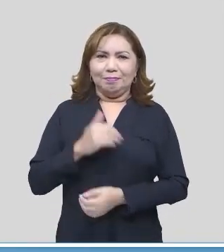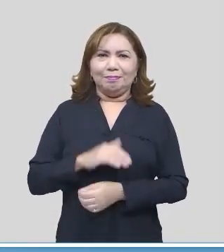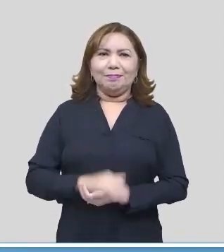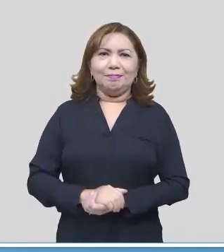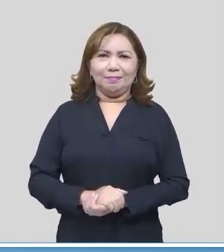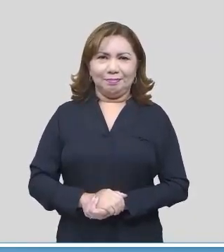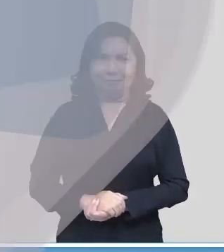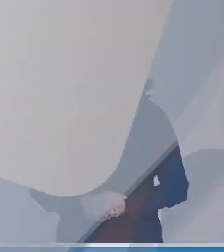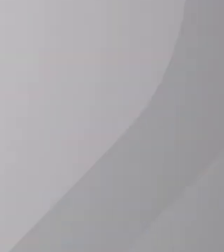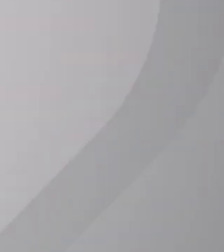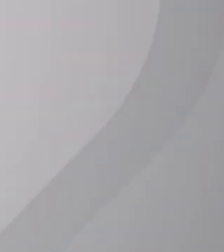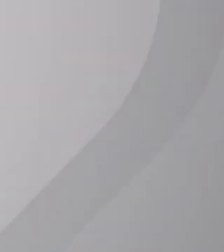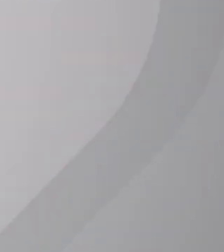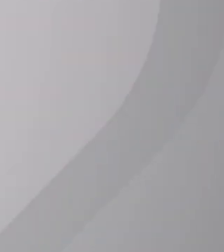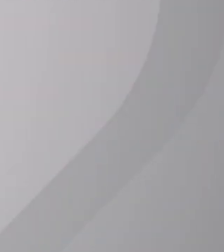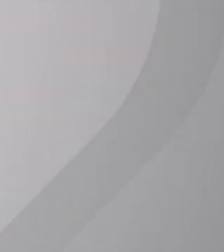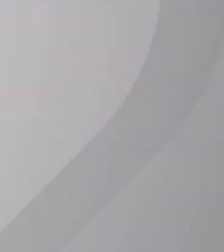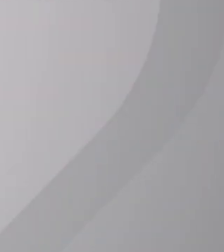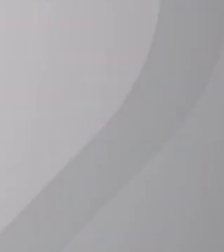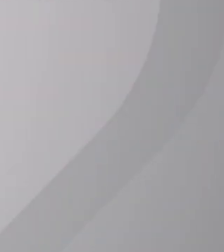exercitando.